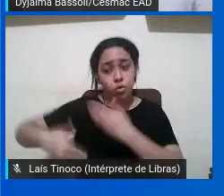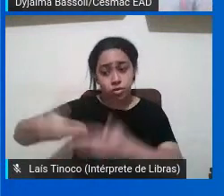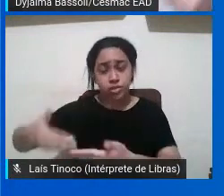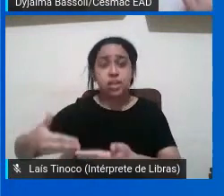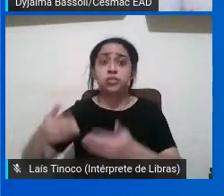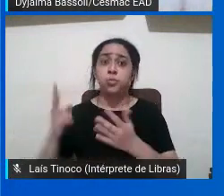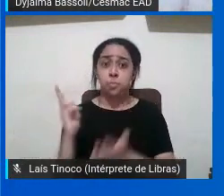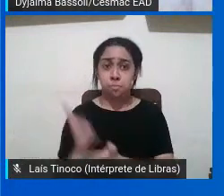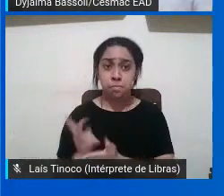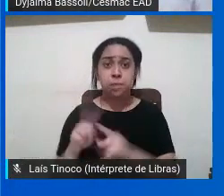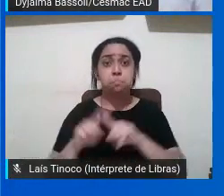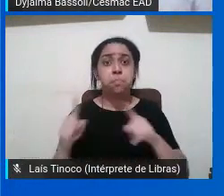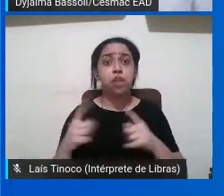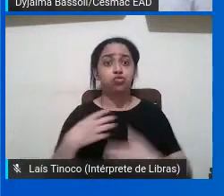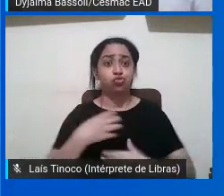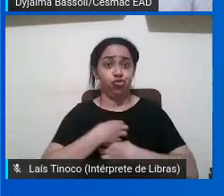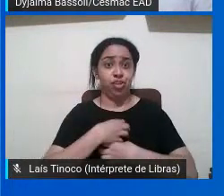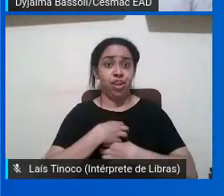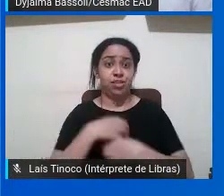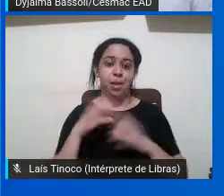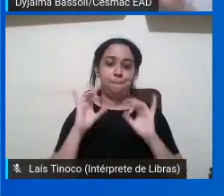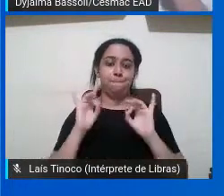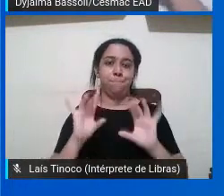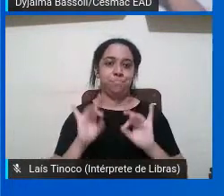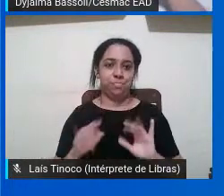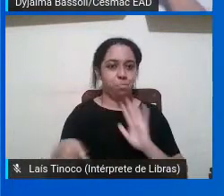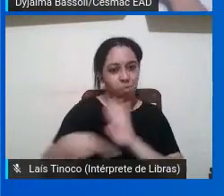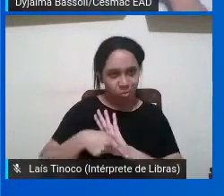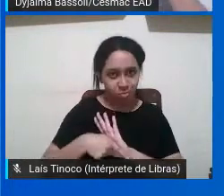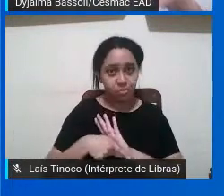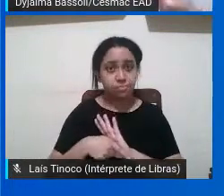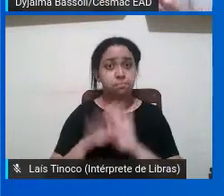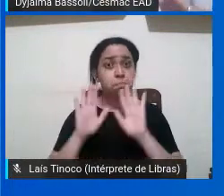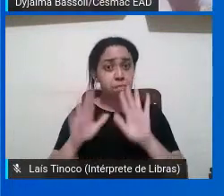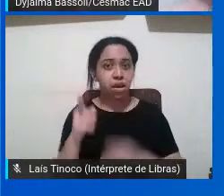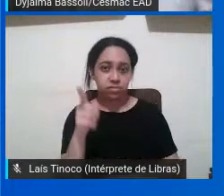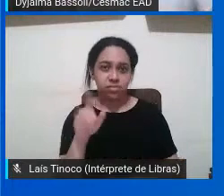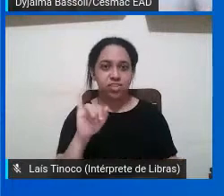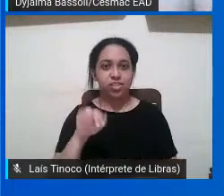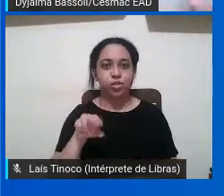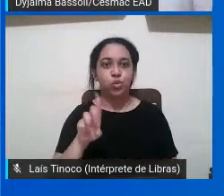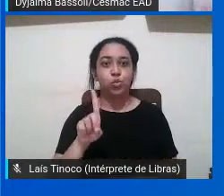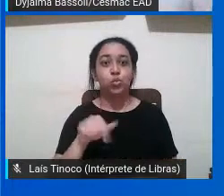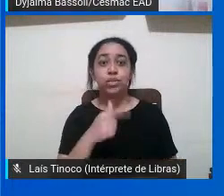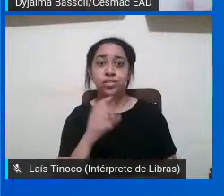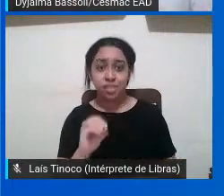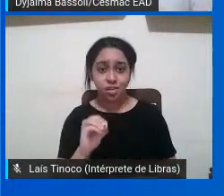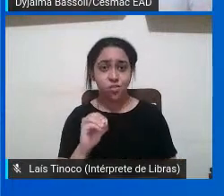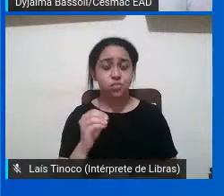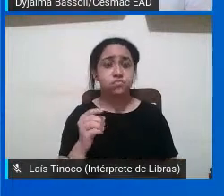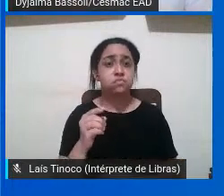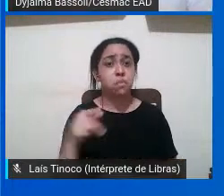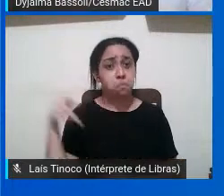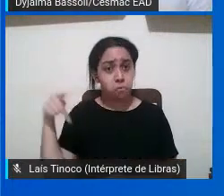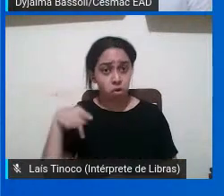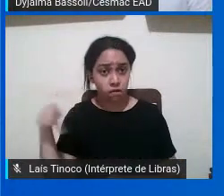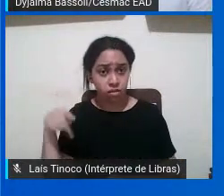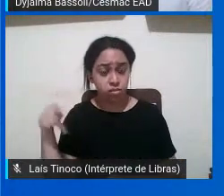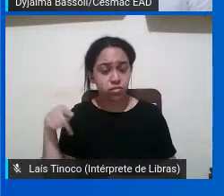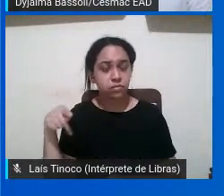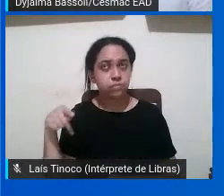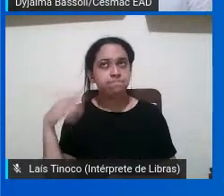E para isso também nós temos uma indução modelar para criação das disciplinas para que o professor também Entenda como isso